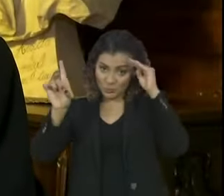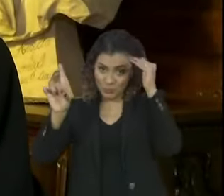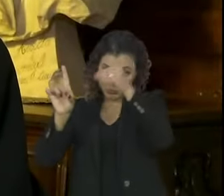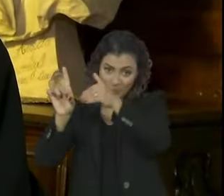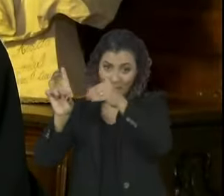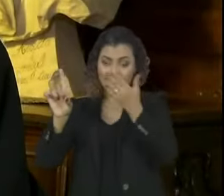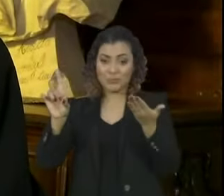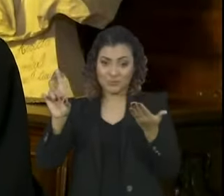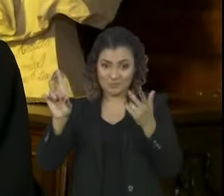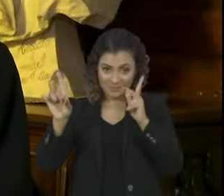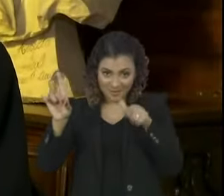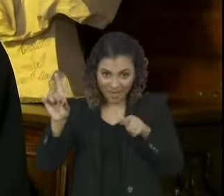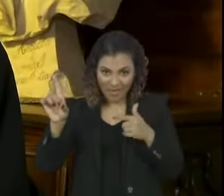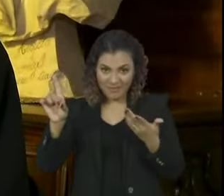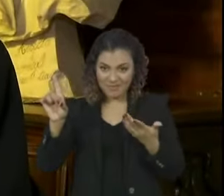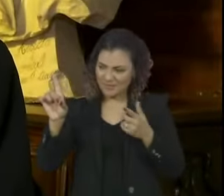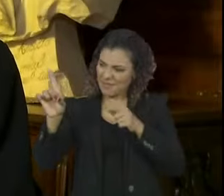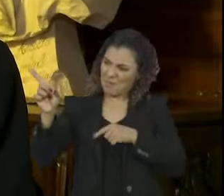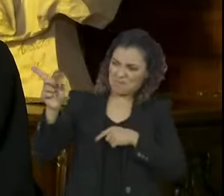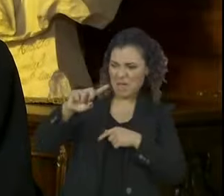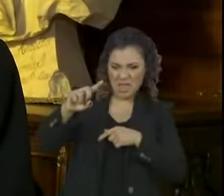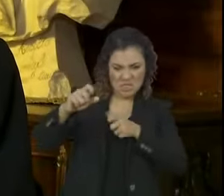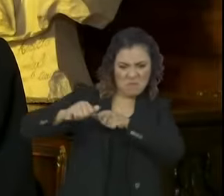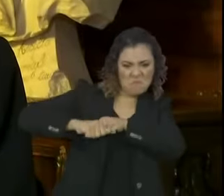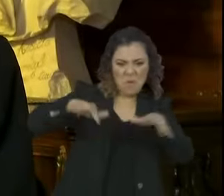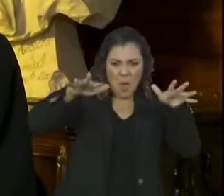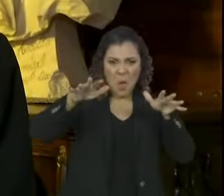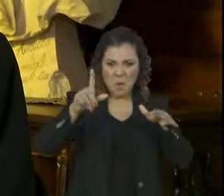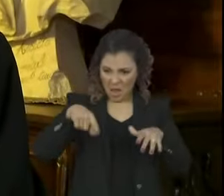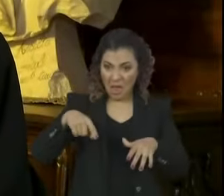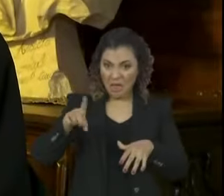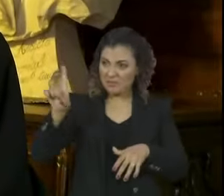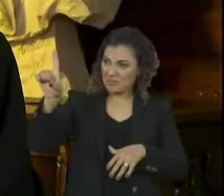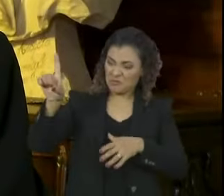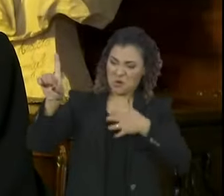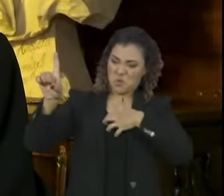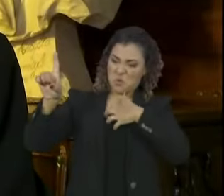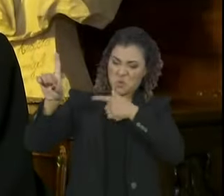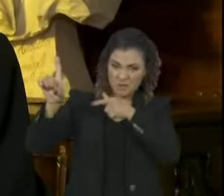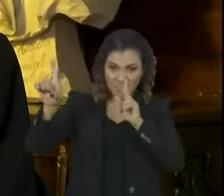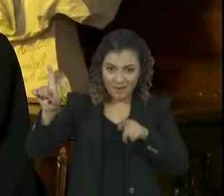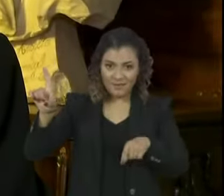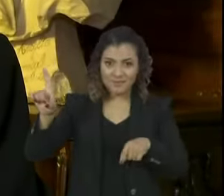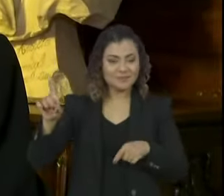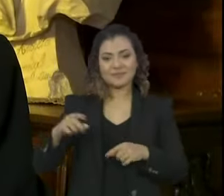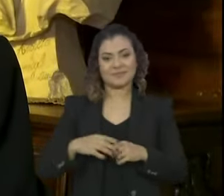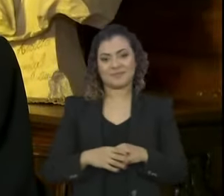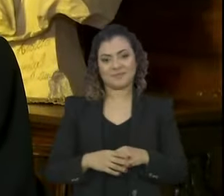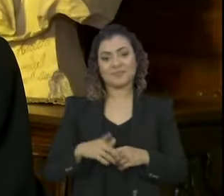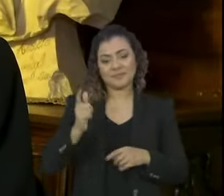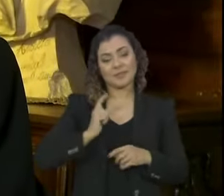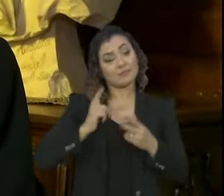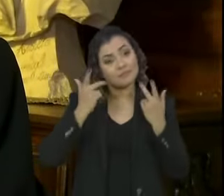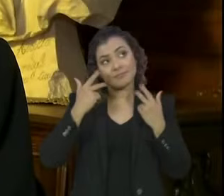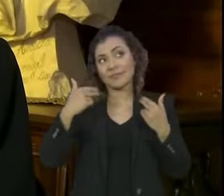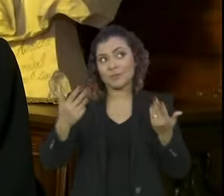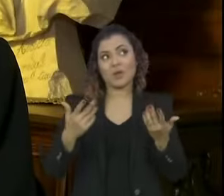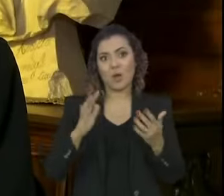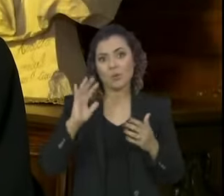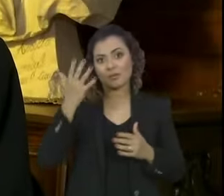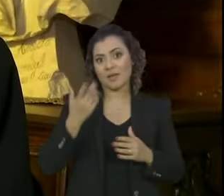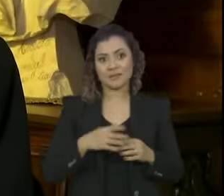o envio da pandemia não existem causas naturais